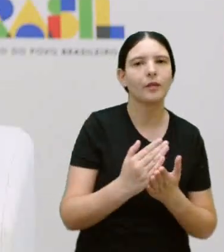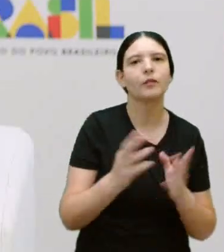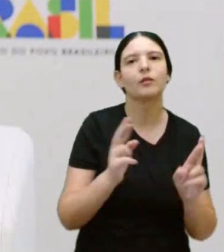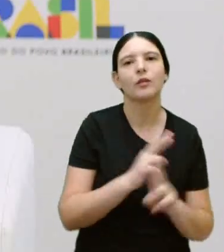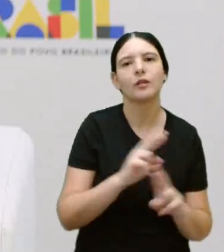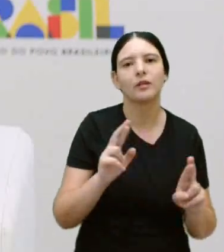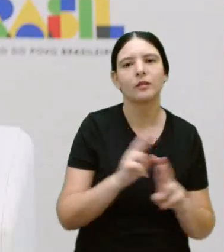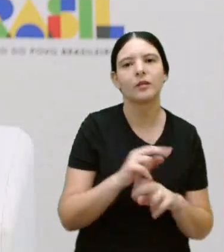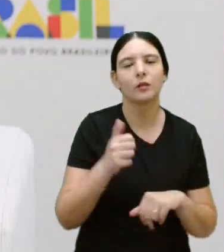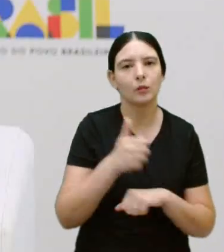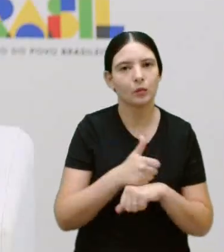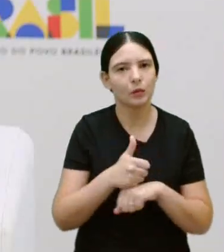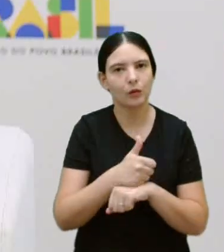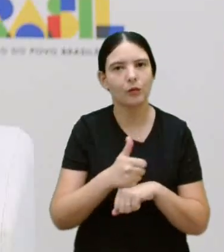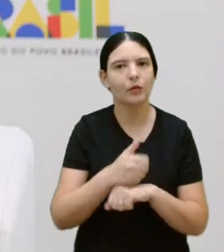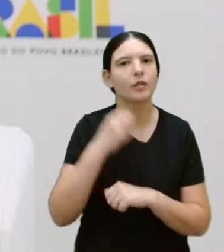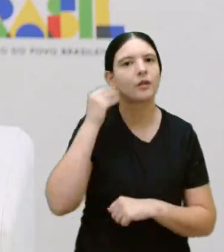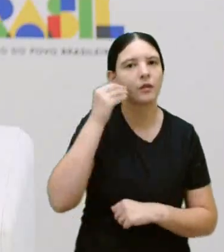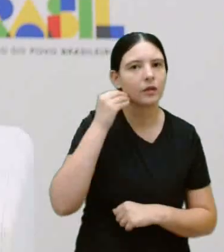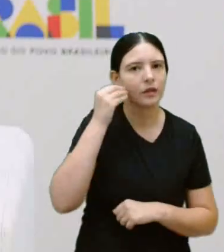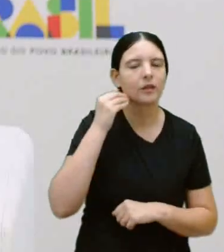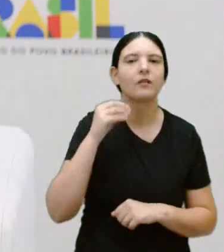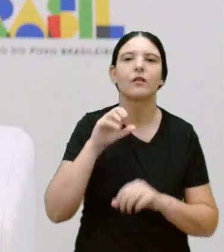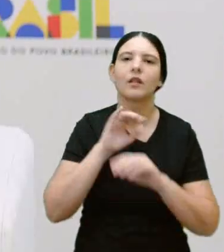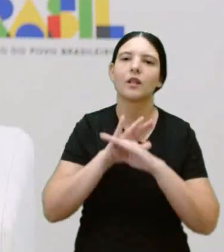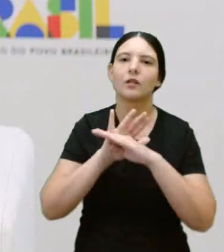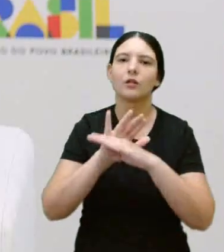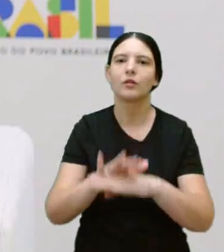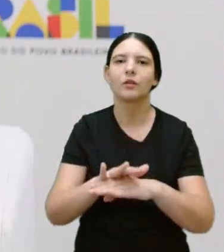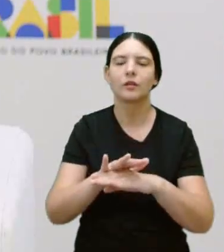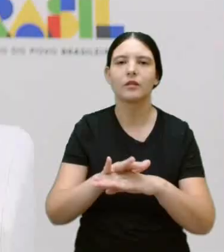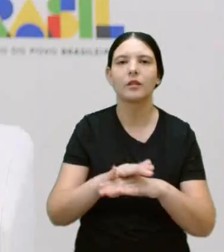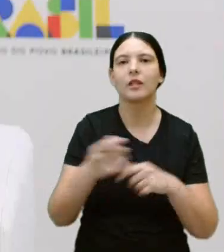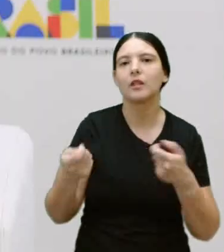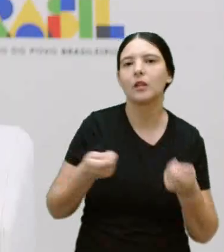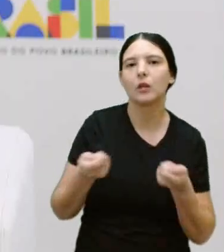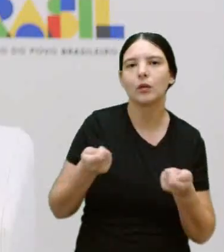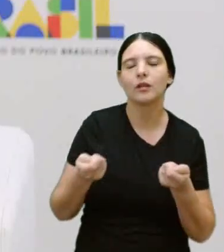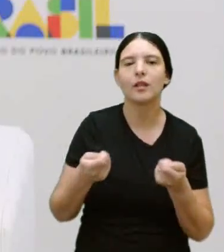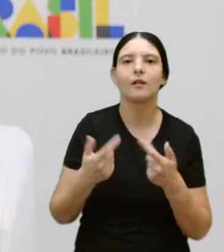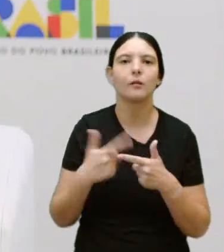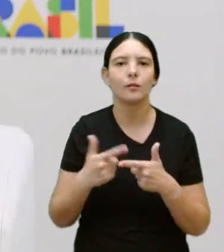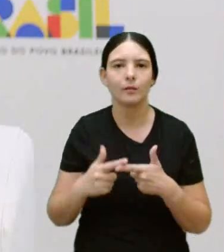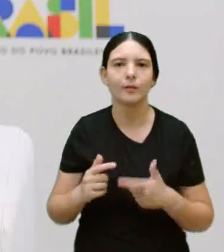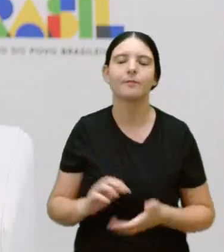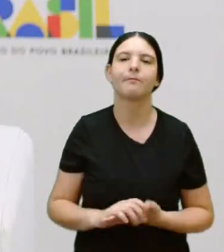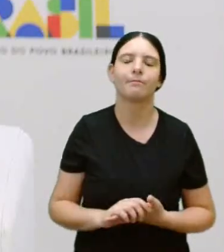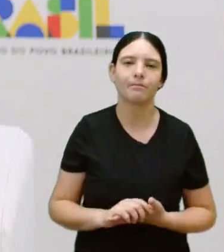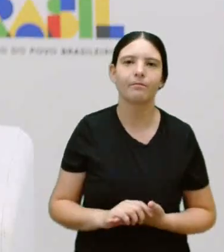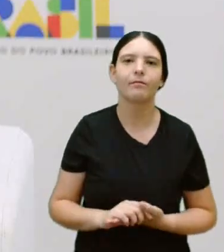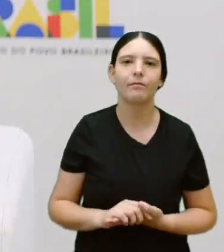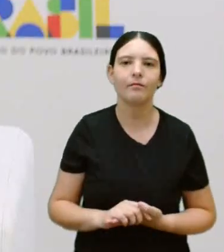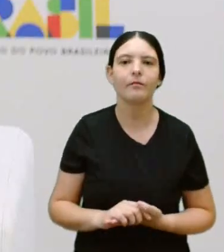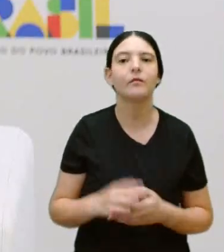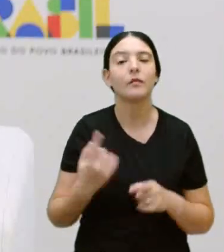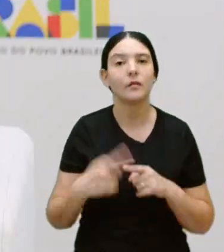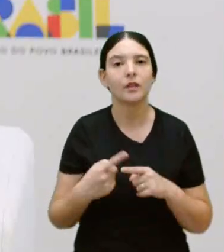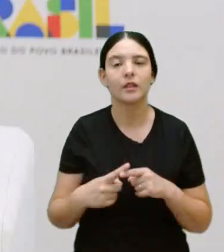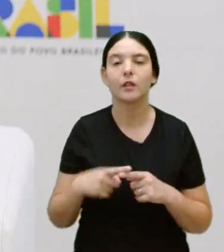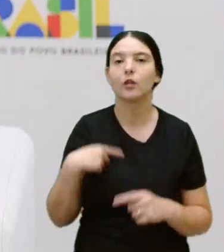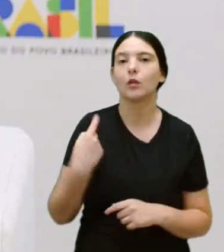profissional experimentado que vai te ajudar a negociar os conflitos, a lidar com esses conflitos. Porque a gente tem pouca